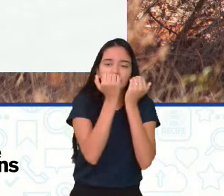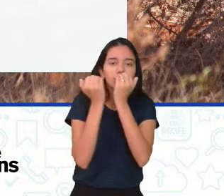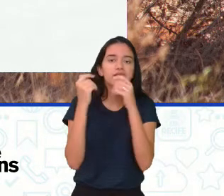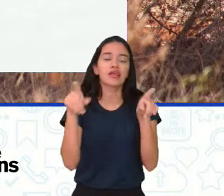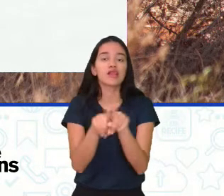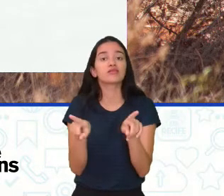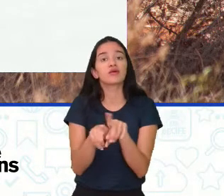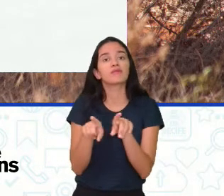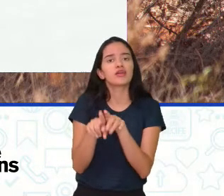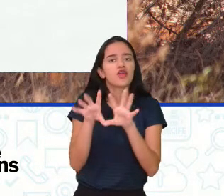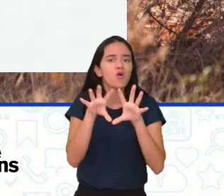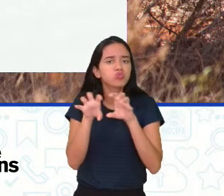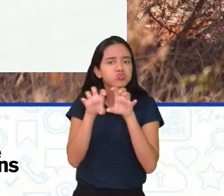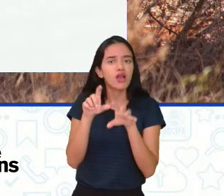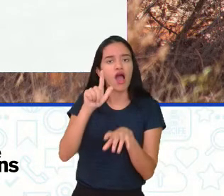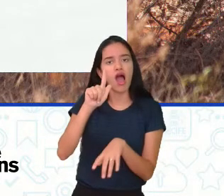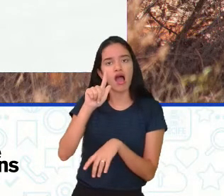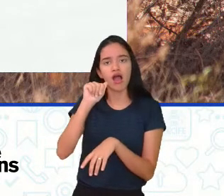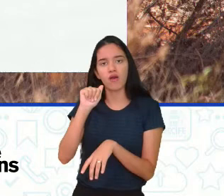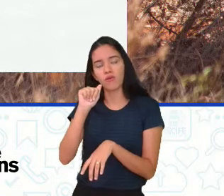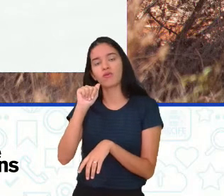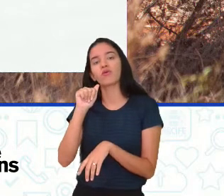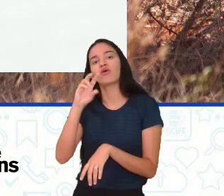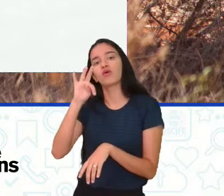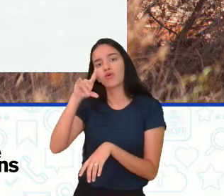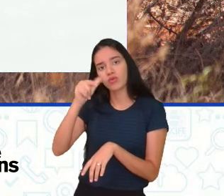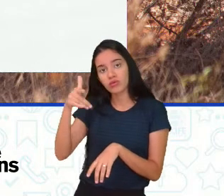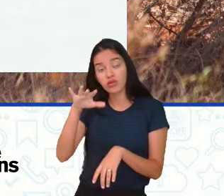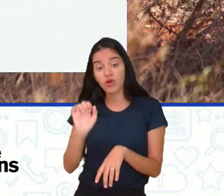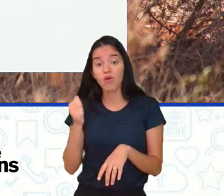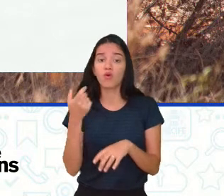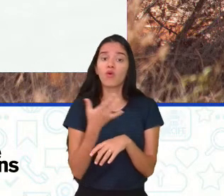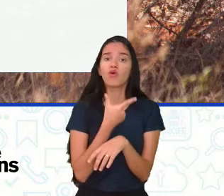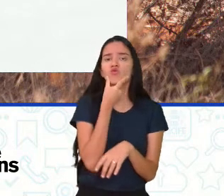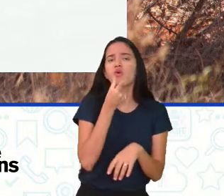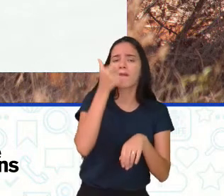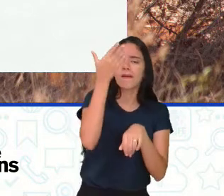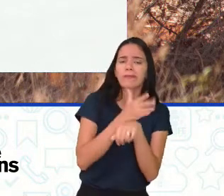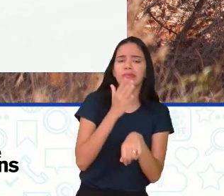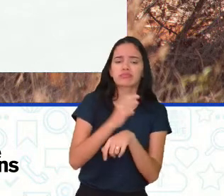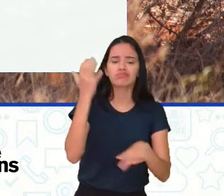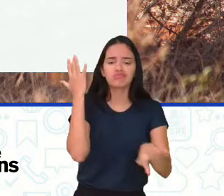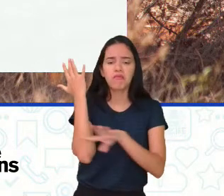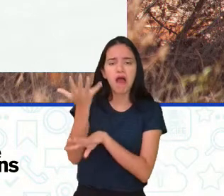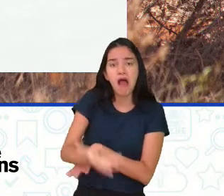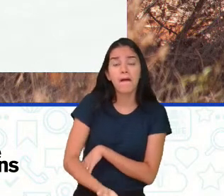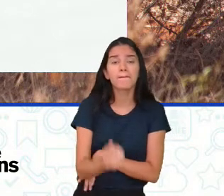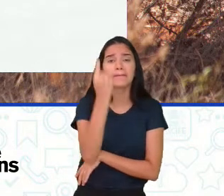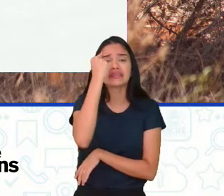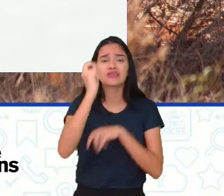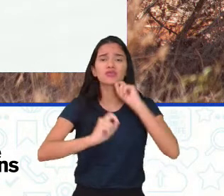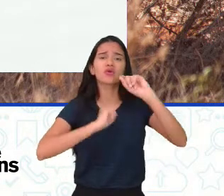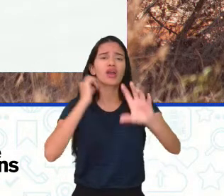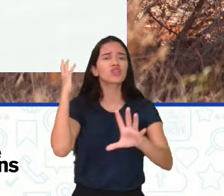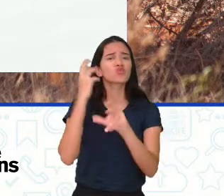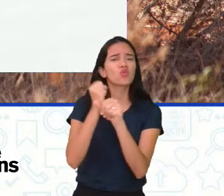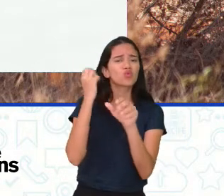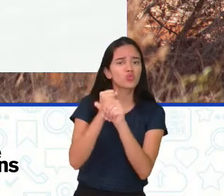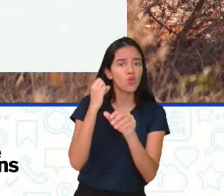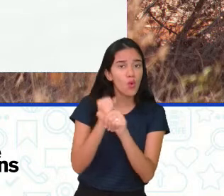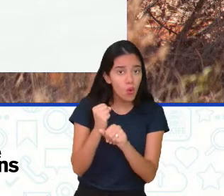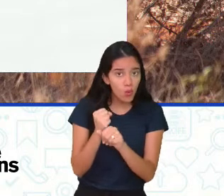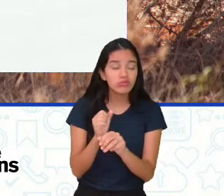algodão. Então, assim, o homem, né, praticando aí, visando apenas a questão do lucro, visando os seus